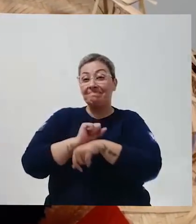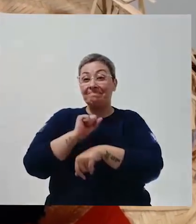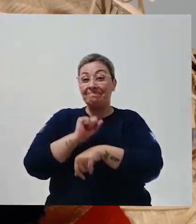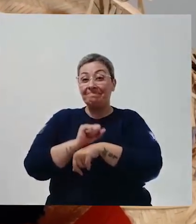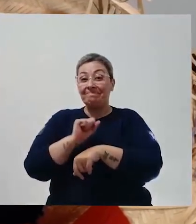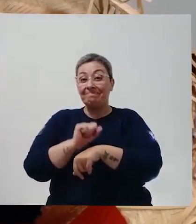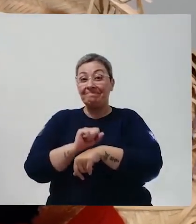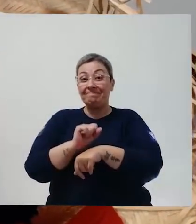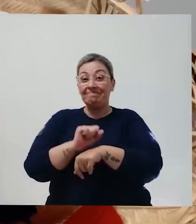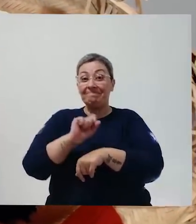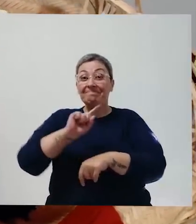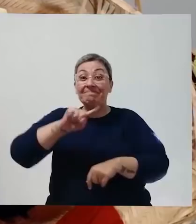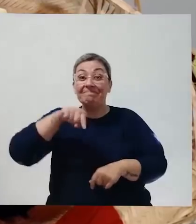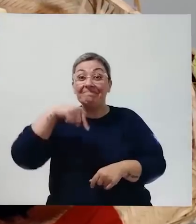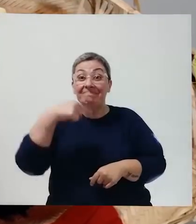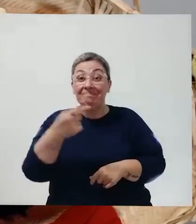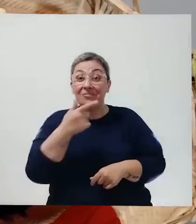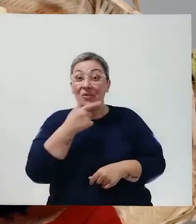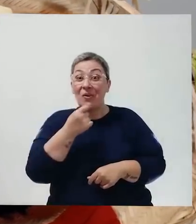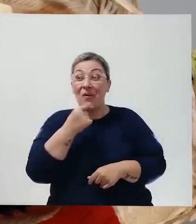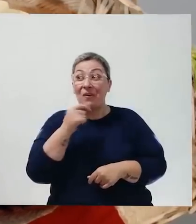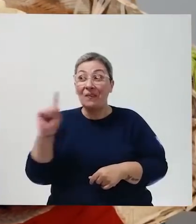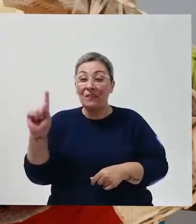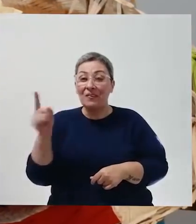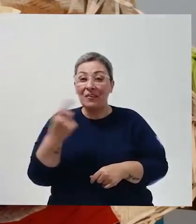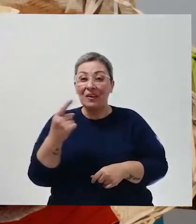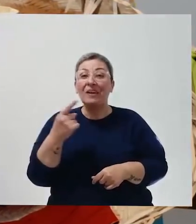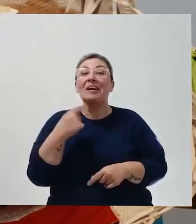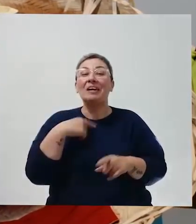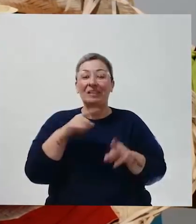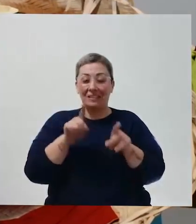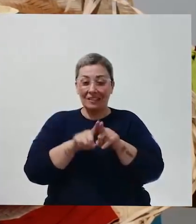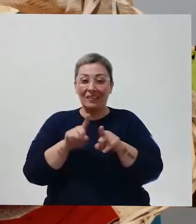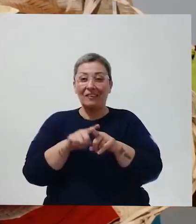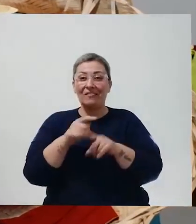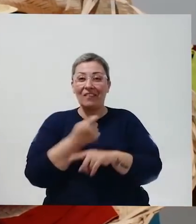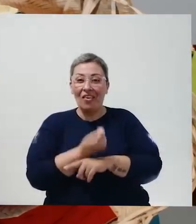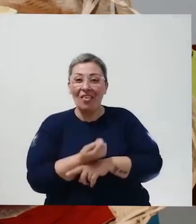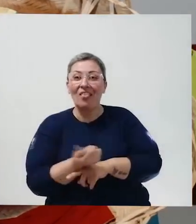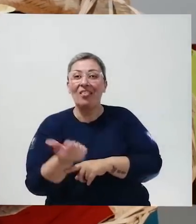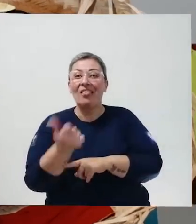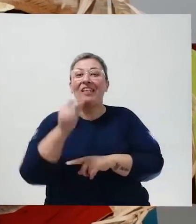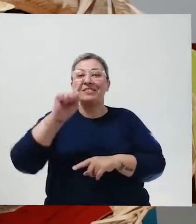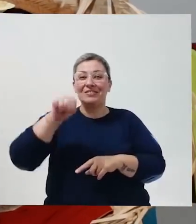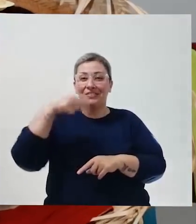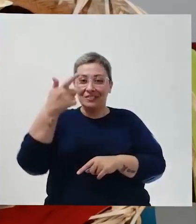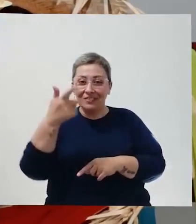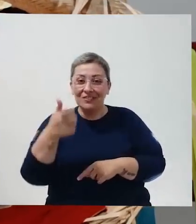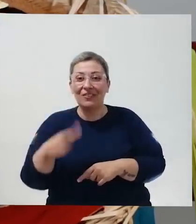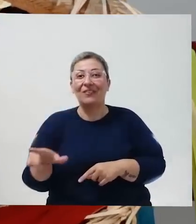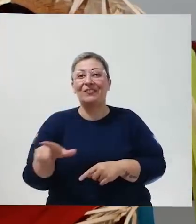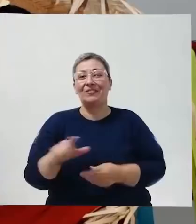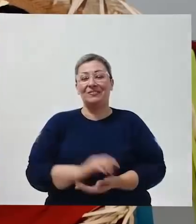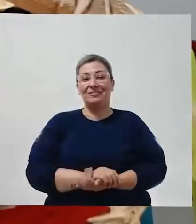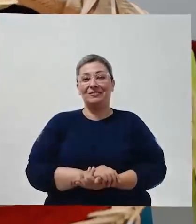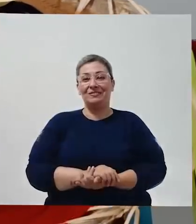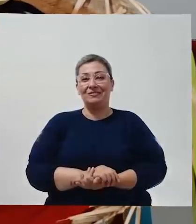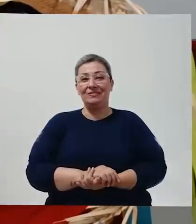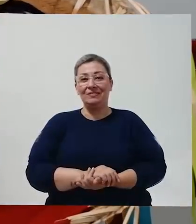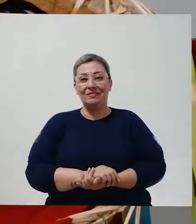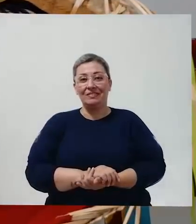Aguardando o próximo a passar para pregar a sua próxima